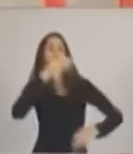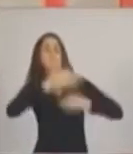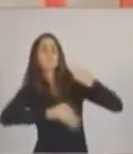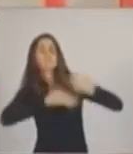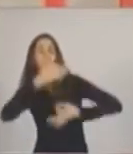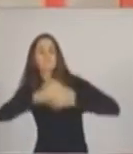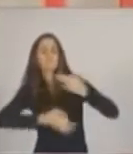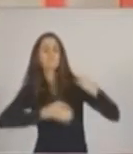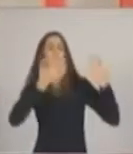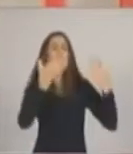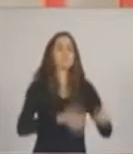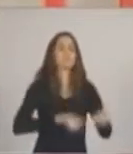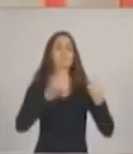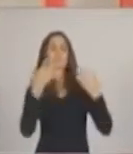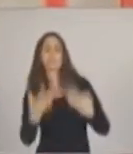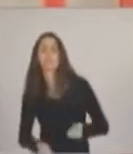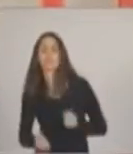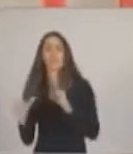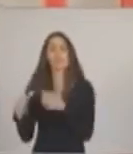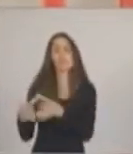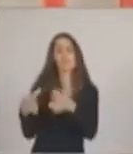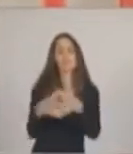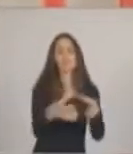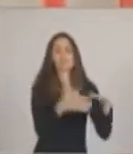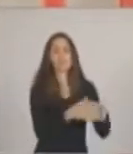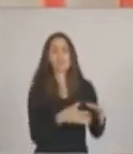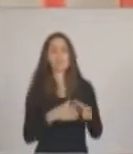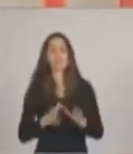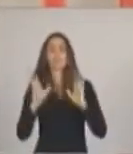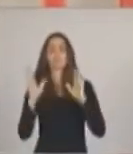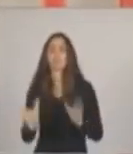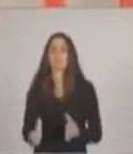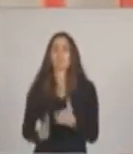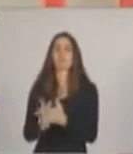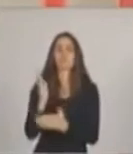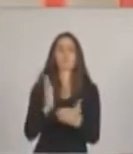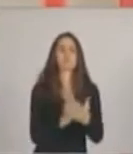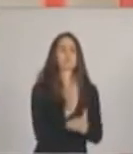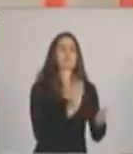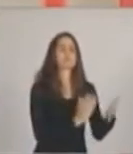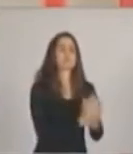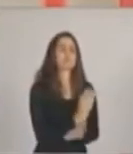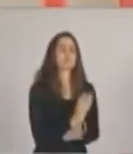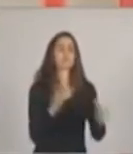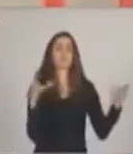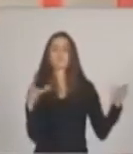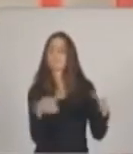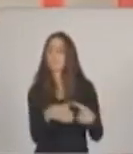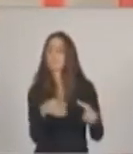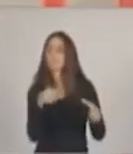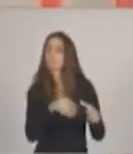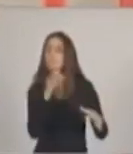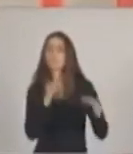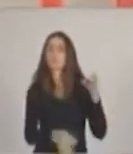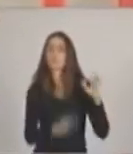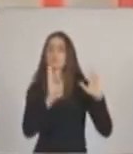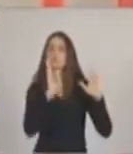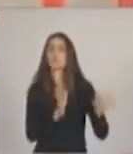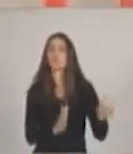favoráveis das comissões, dentre eles, da Comissão de